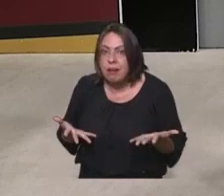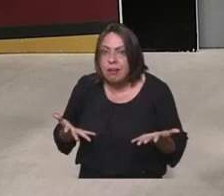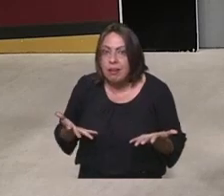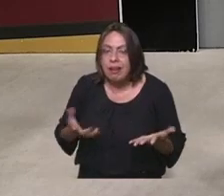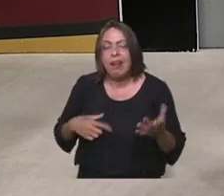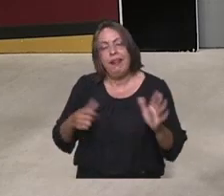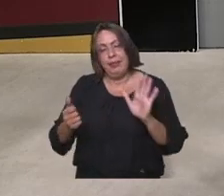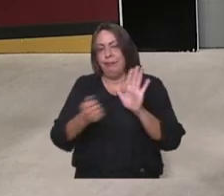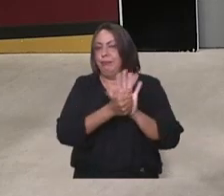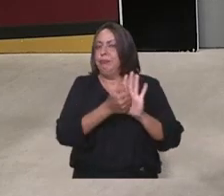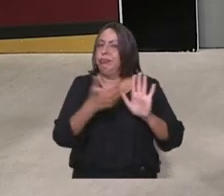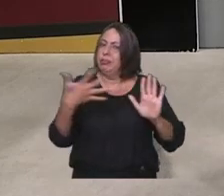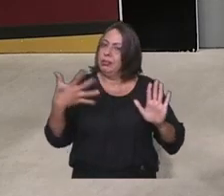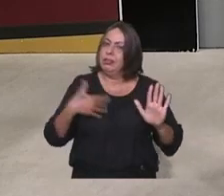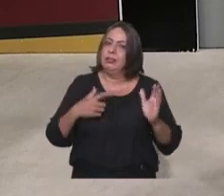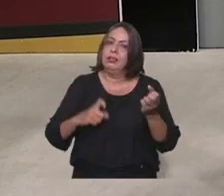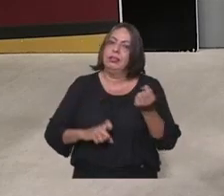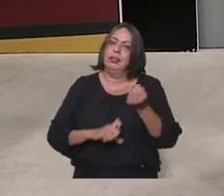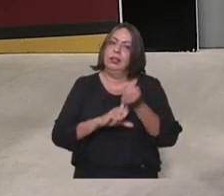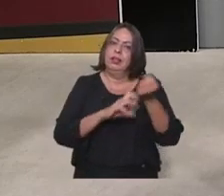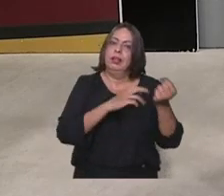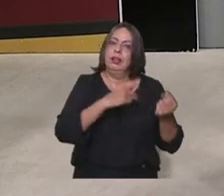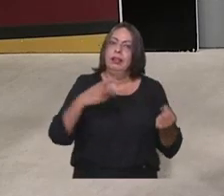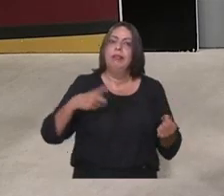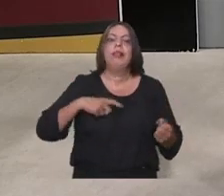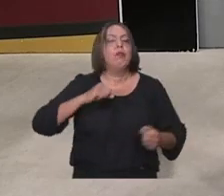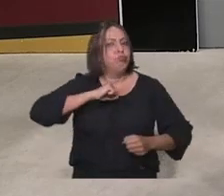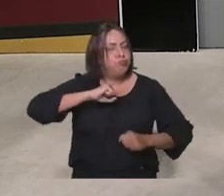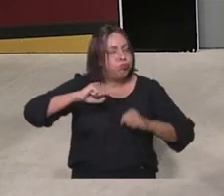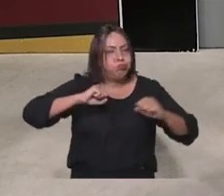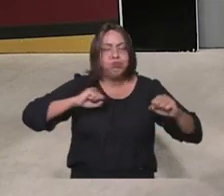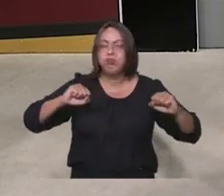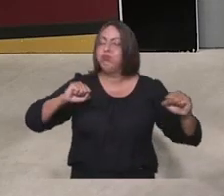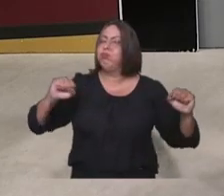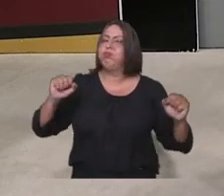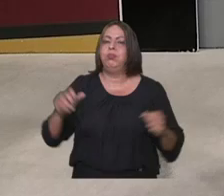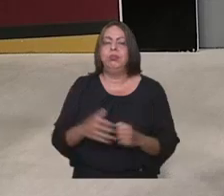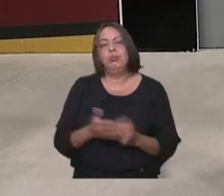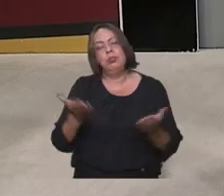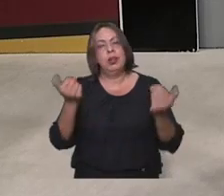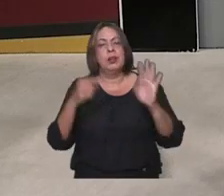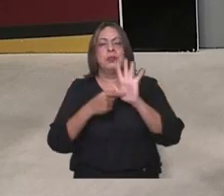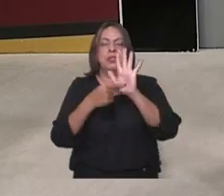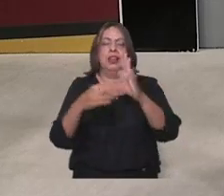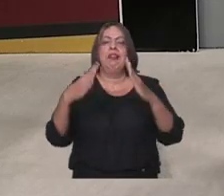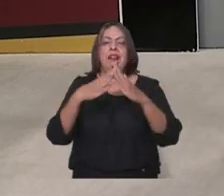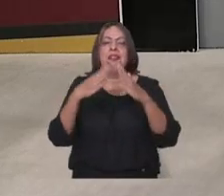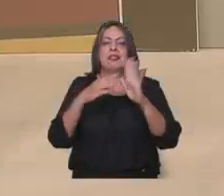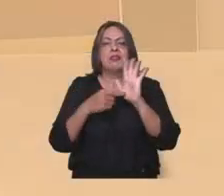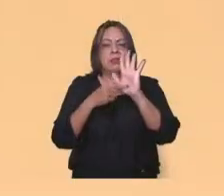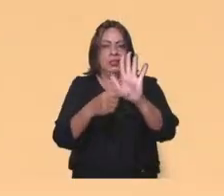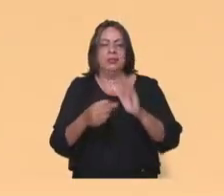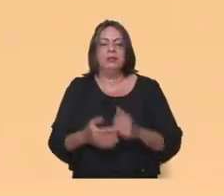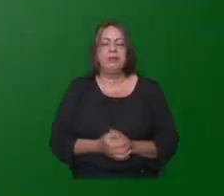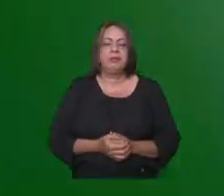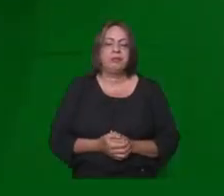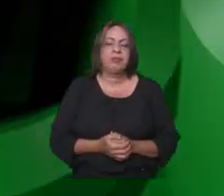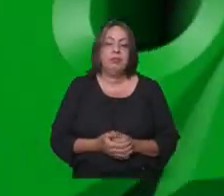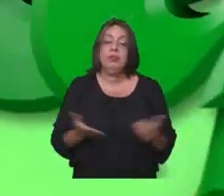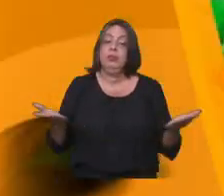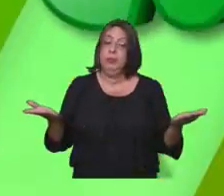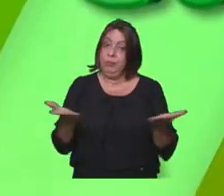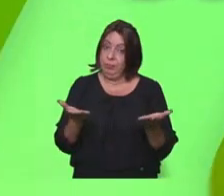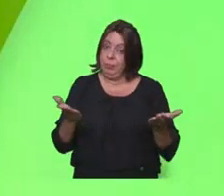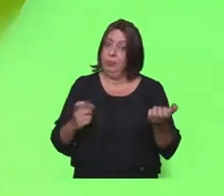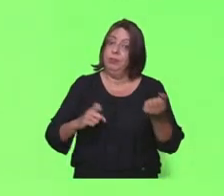aplicativo Caju Cap, ele foi lançado há 2 semanas e tá bombando. Vamos mostrar pra turma de casa? Vamos lá. Roda aí. Agora o